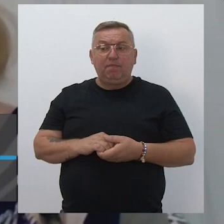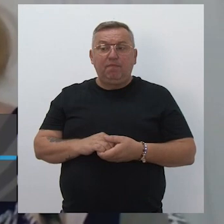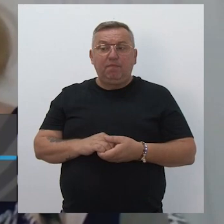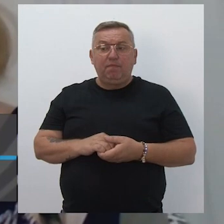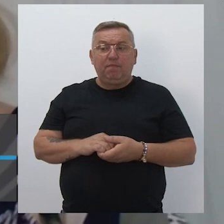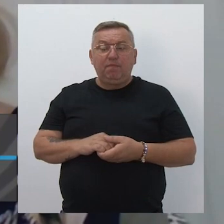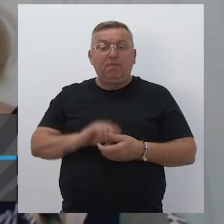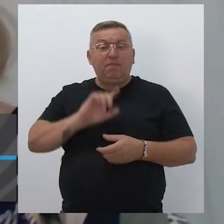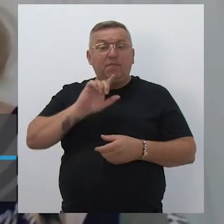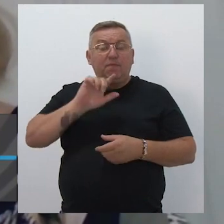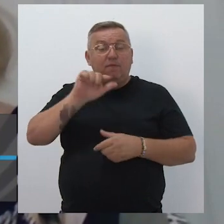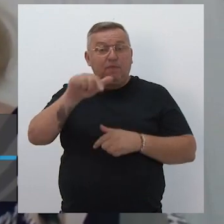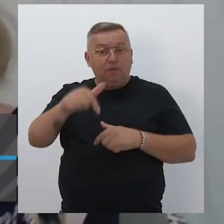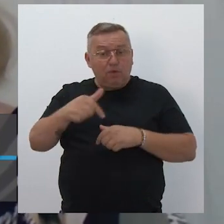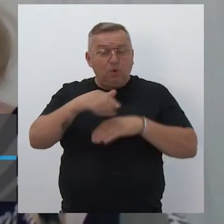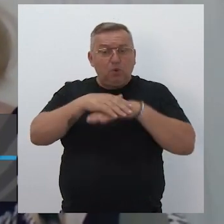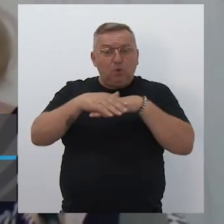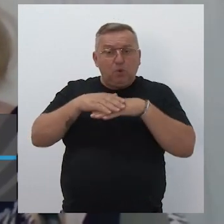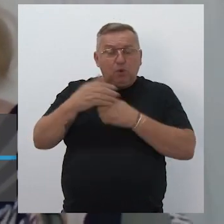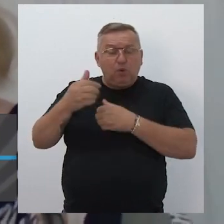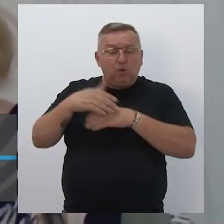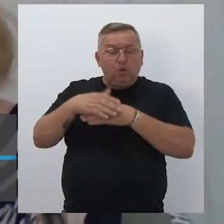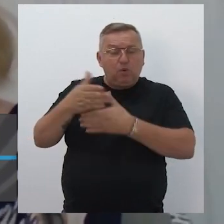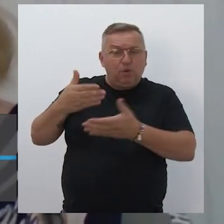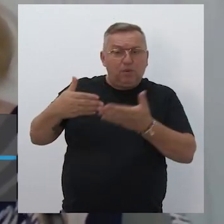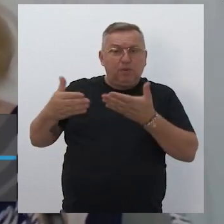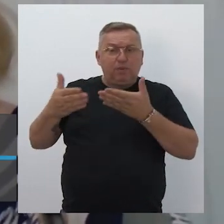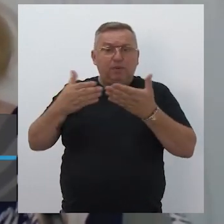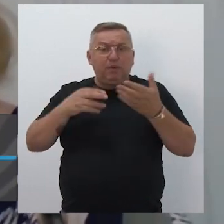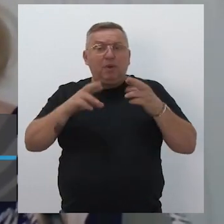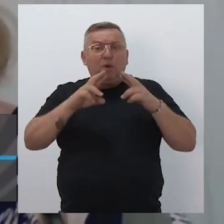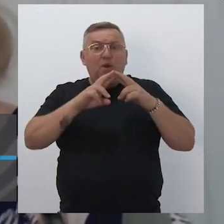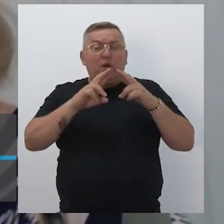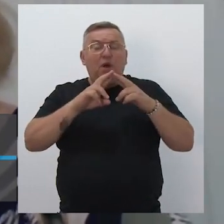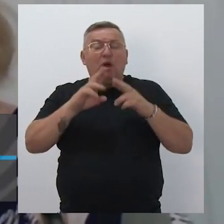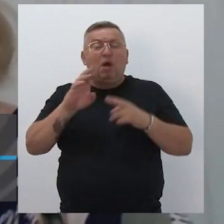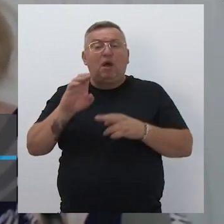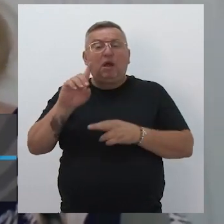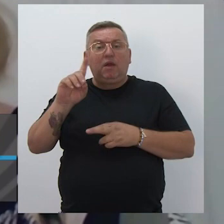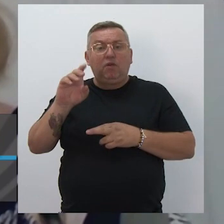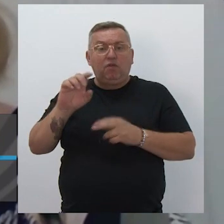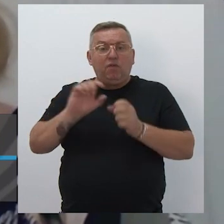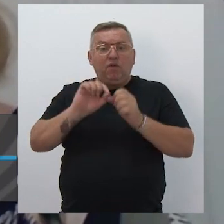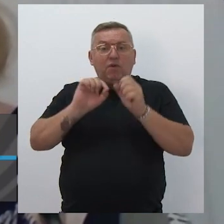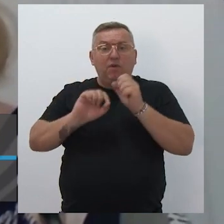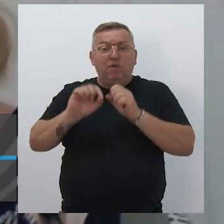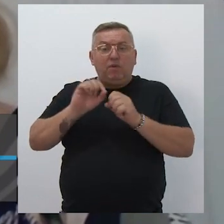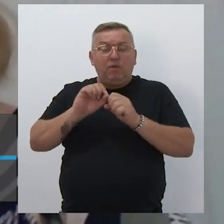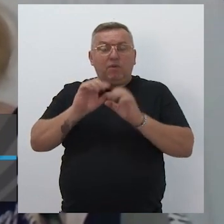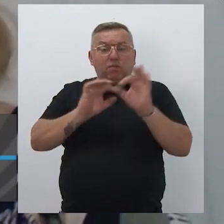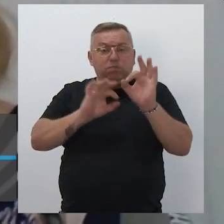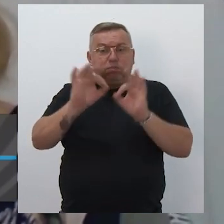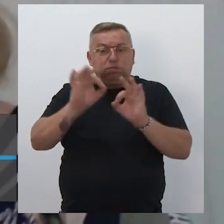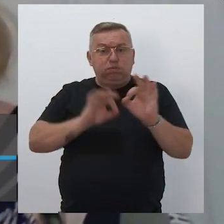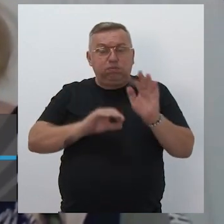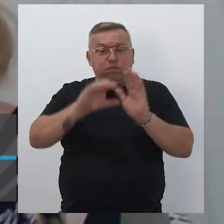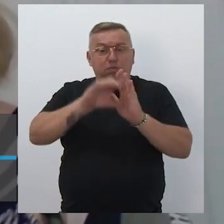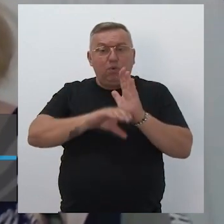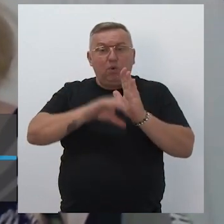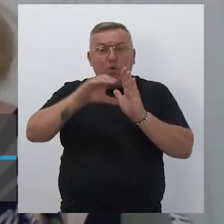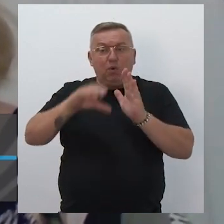Após algumas escutas que fizemos com a rede, iniciamos então a construção do currículo dessa etapa